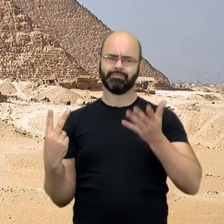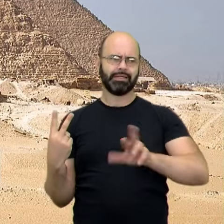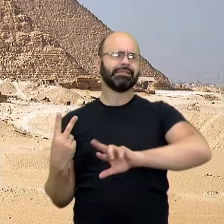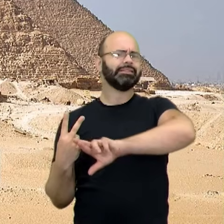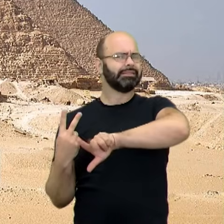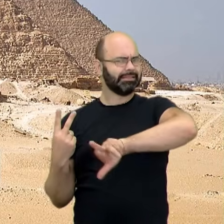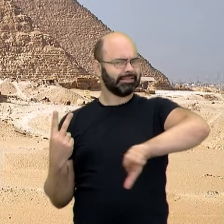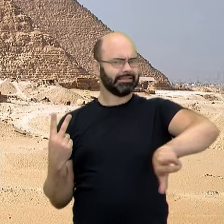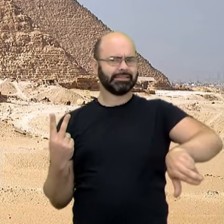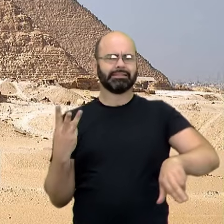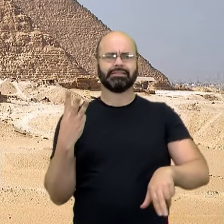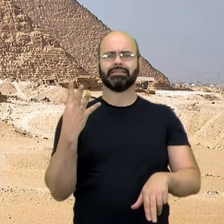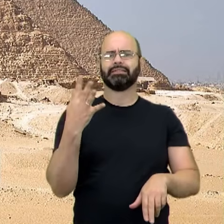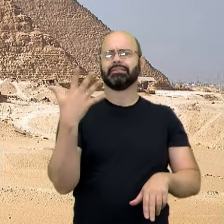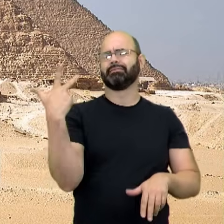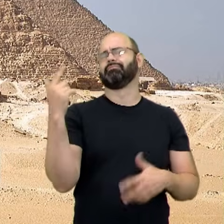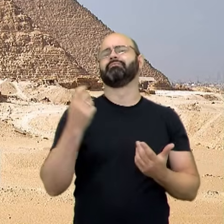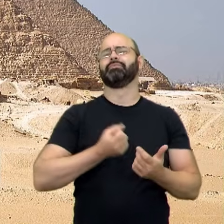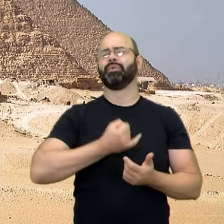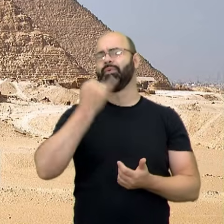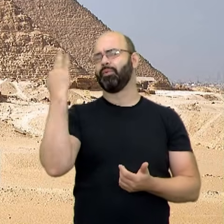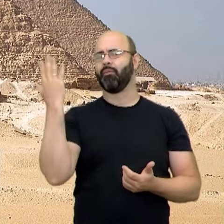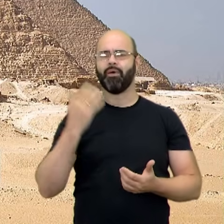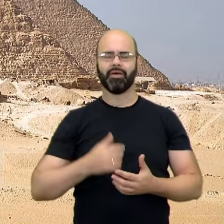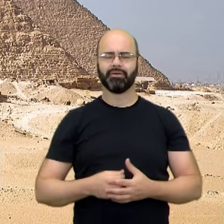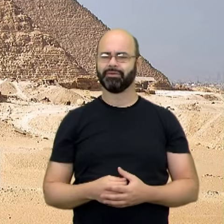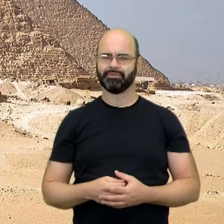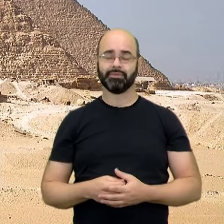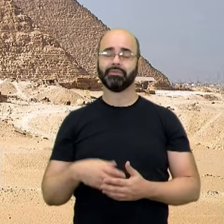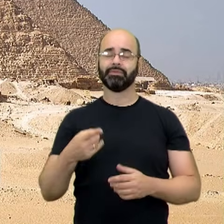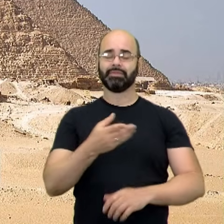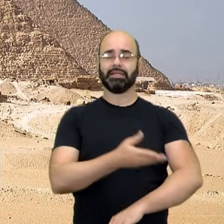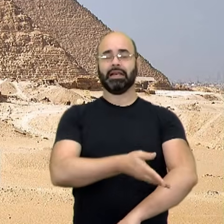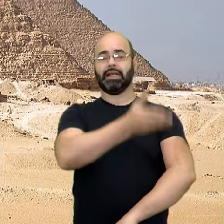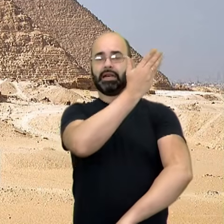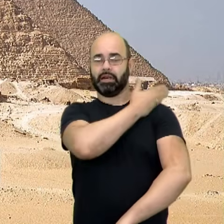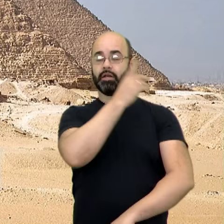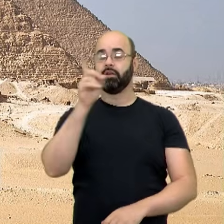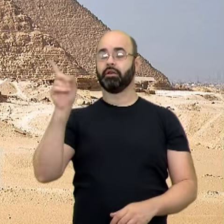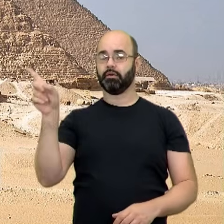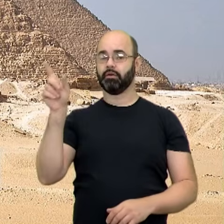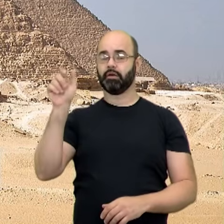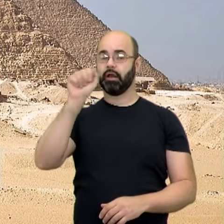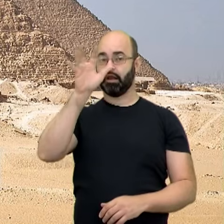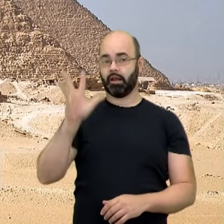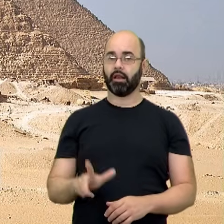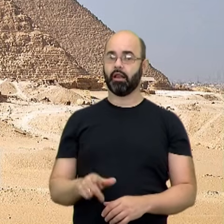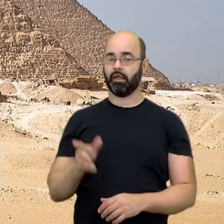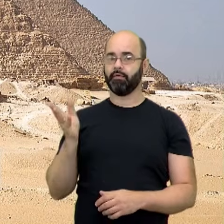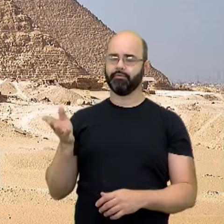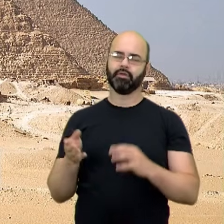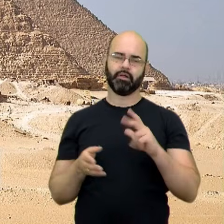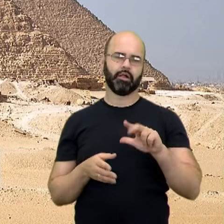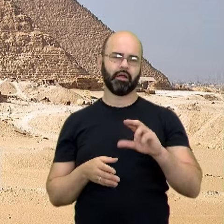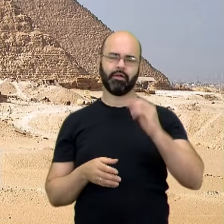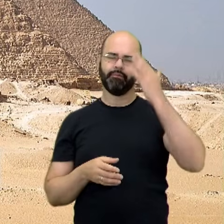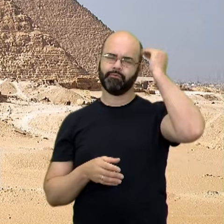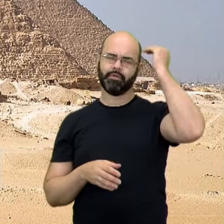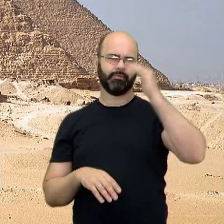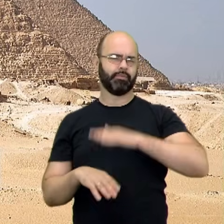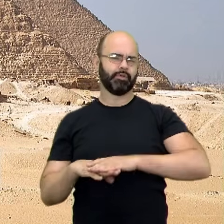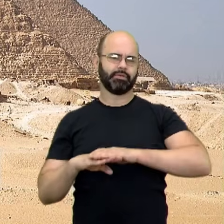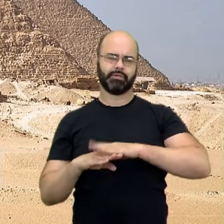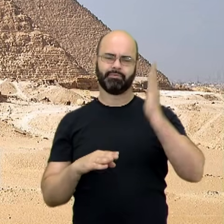vários outros. Eu só quis mostrar um exemplo de que existiu uma antiguidade ali na África. E, claro, a mais famosa, a mais conhecida,